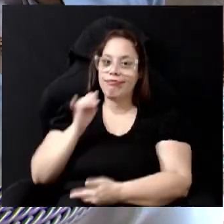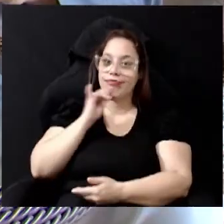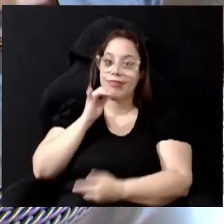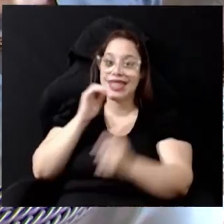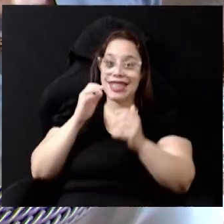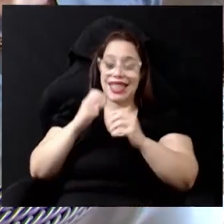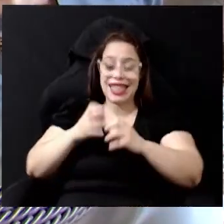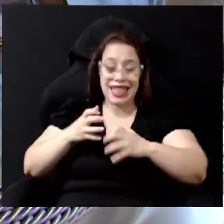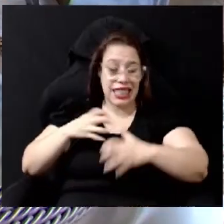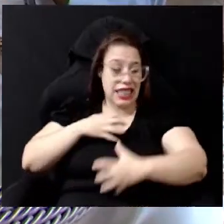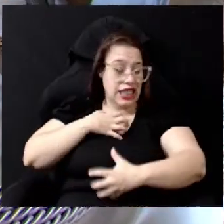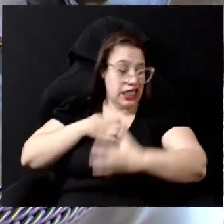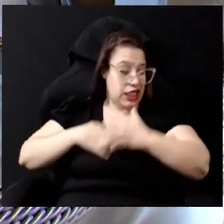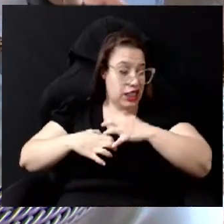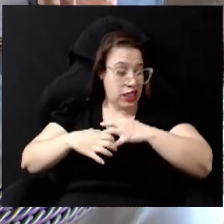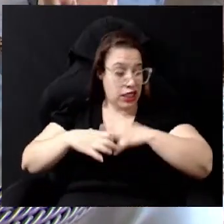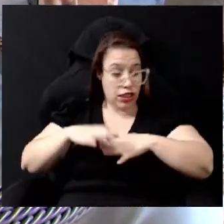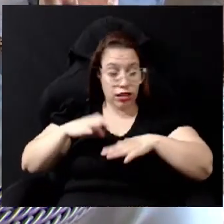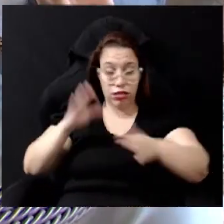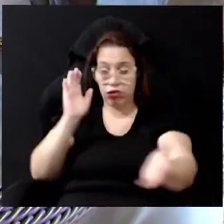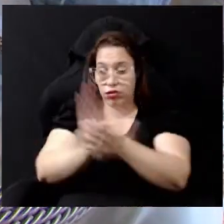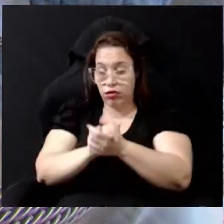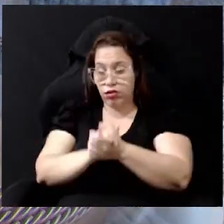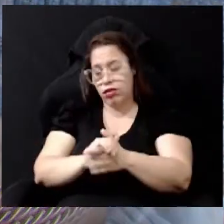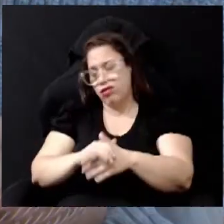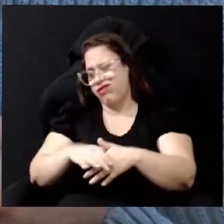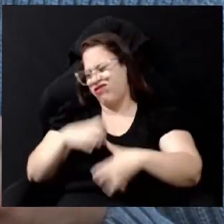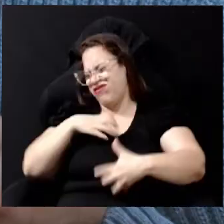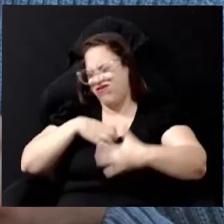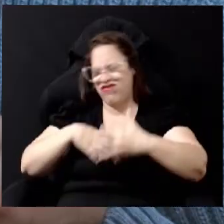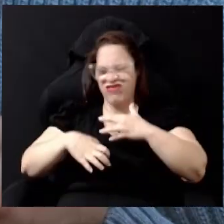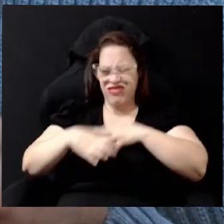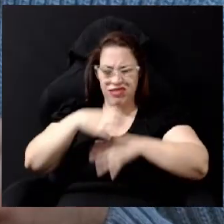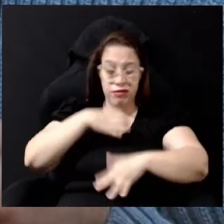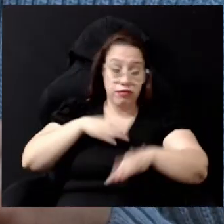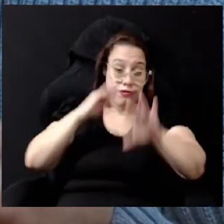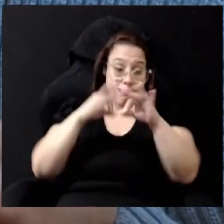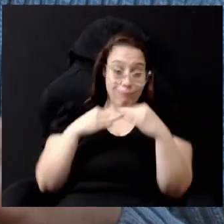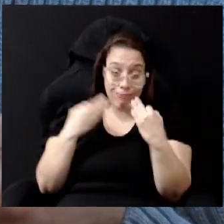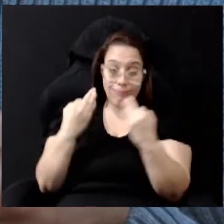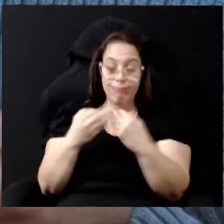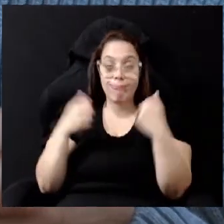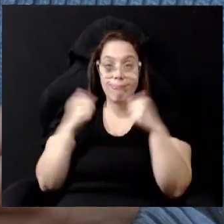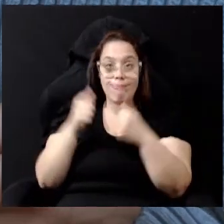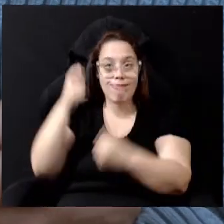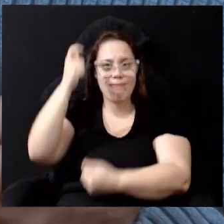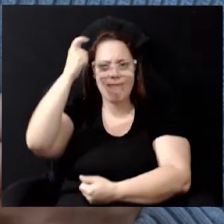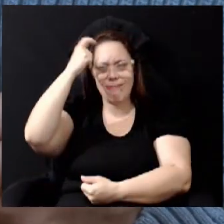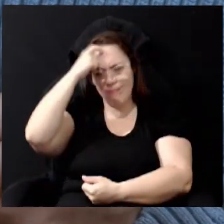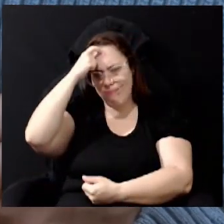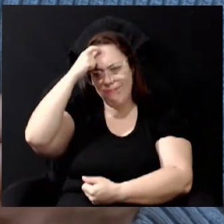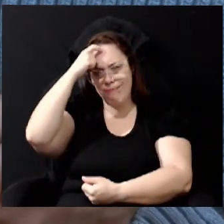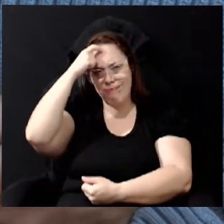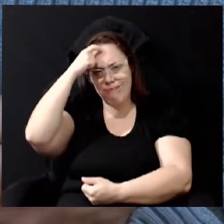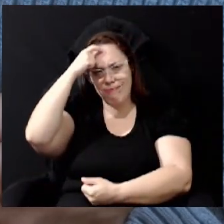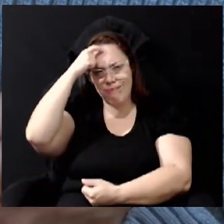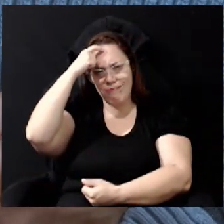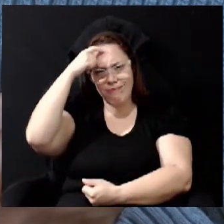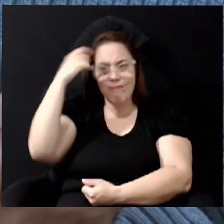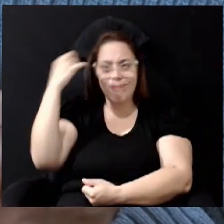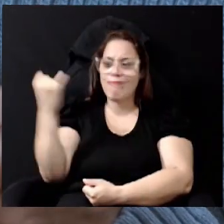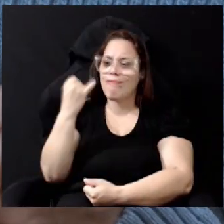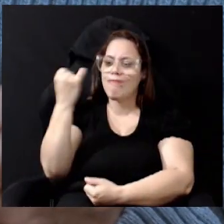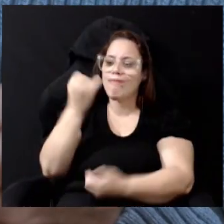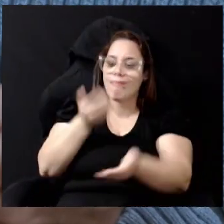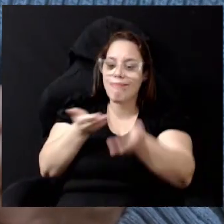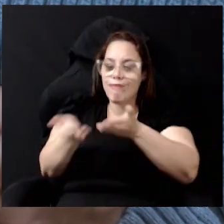nas relações pessoais e tudo. Então, a pessoa precisa se conscientizar da importância de conciliar